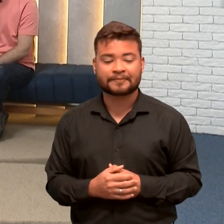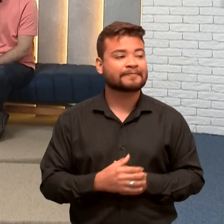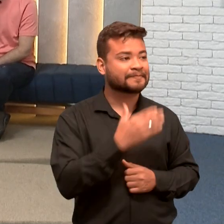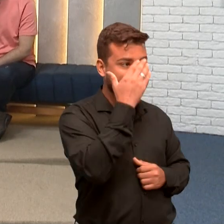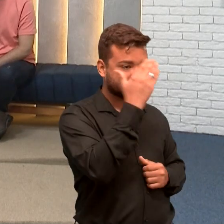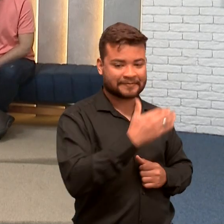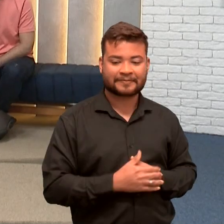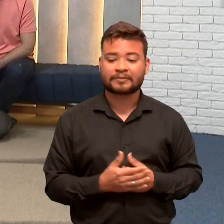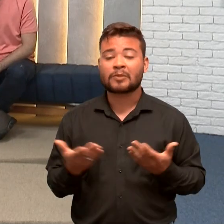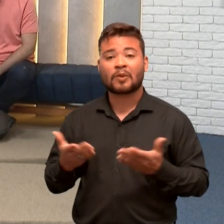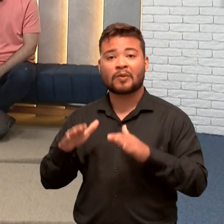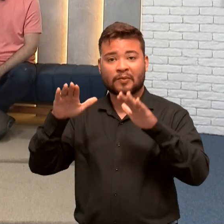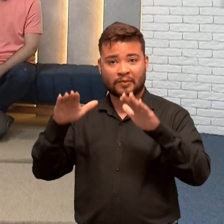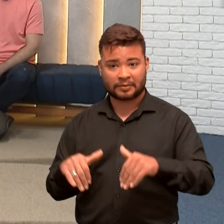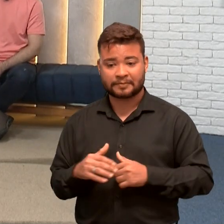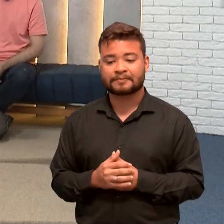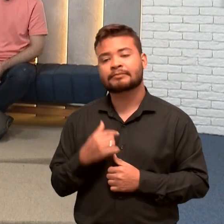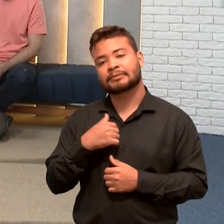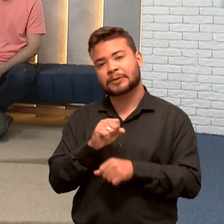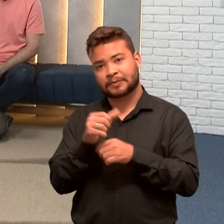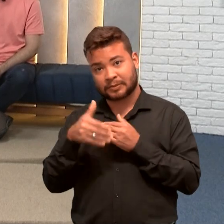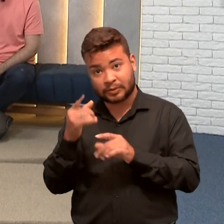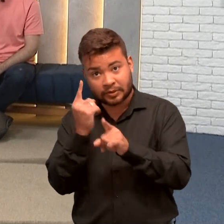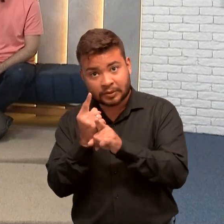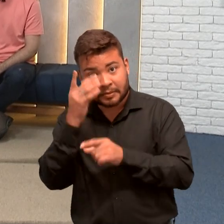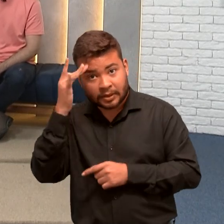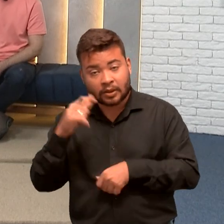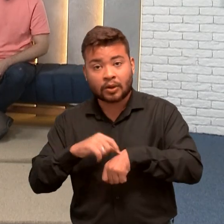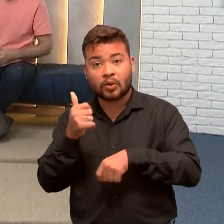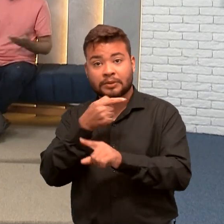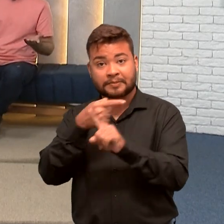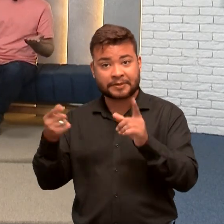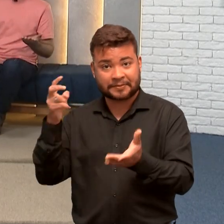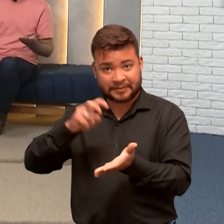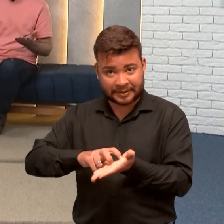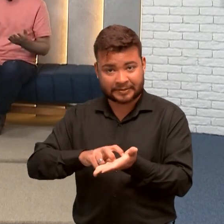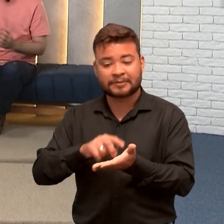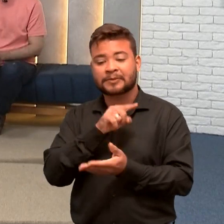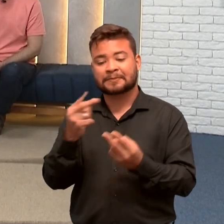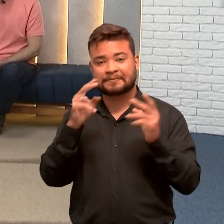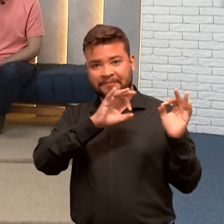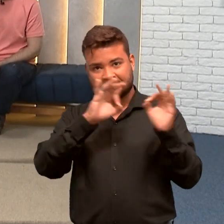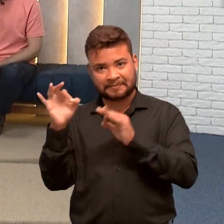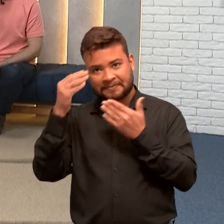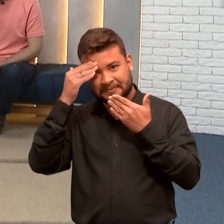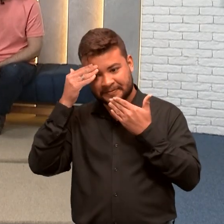isso. A gente vai ficando então por aqui, mas eu te espero amanhã a partir das 11h30 da manhã. Muito obrigado por ficar junto com a gente